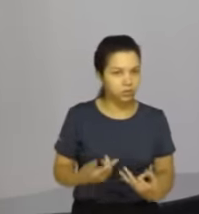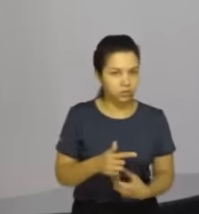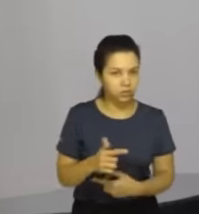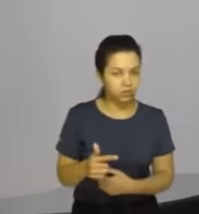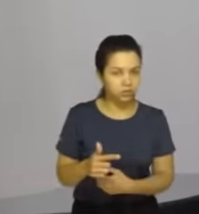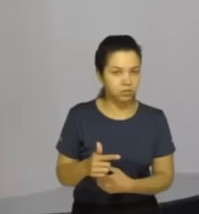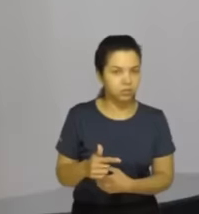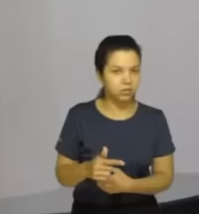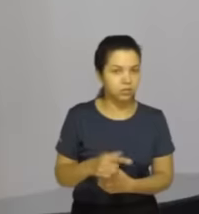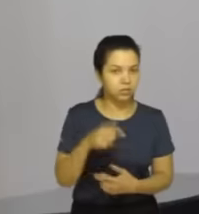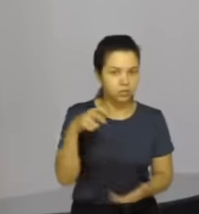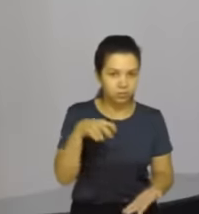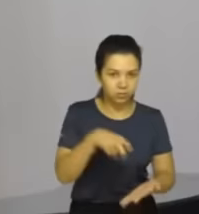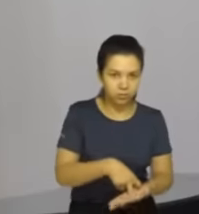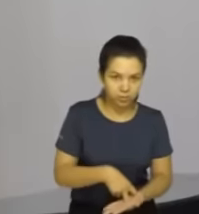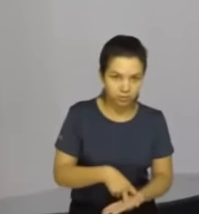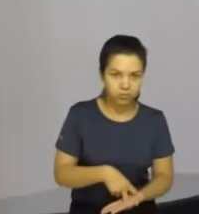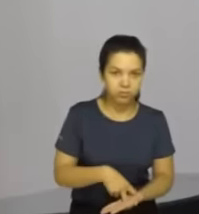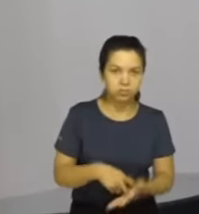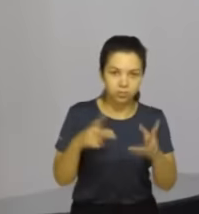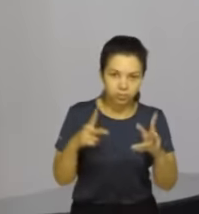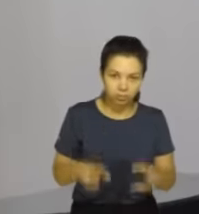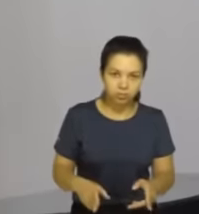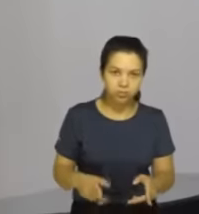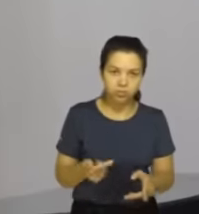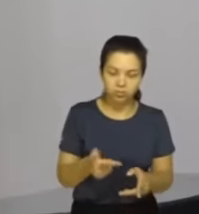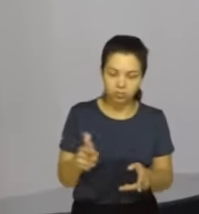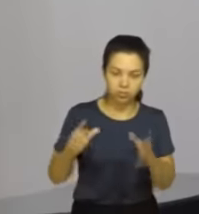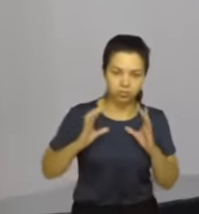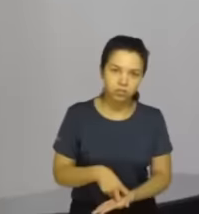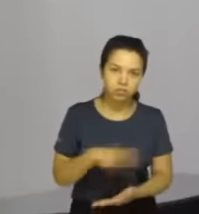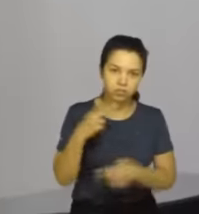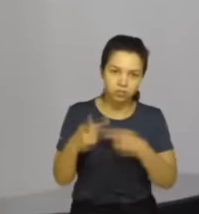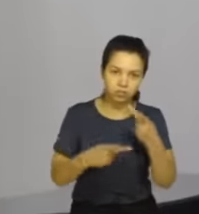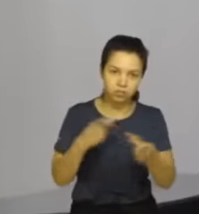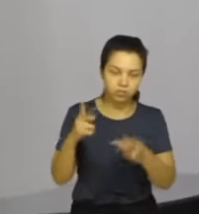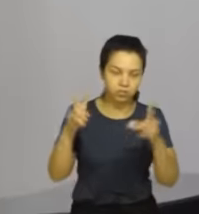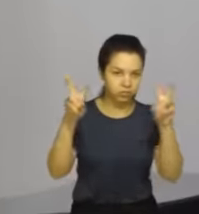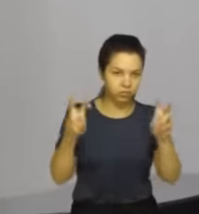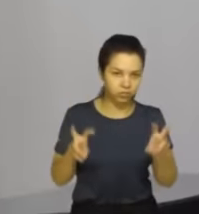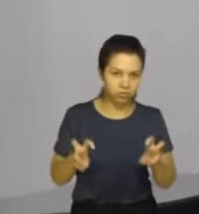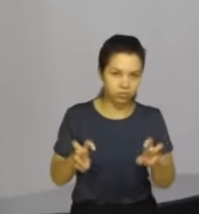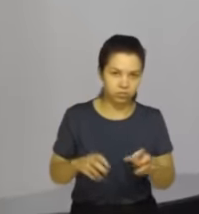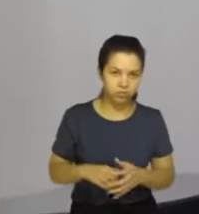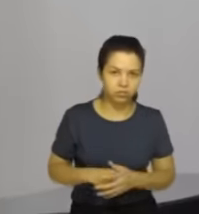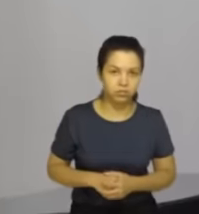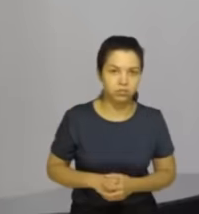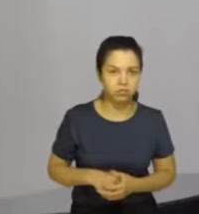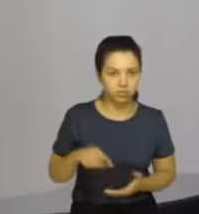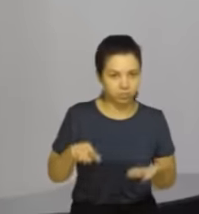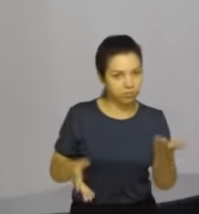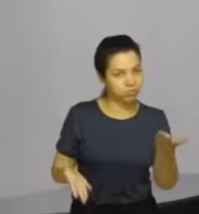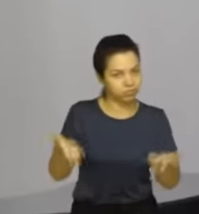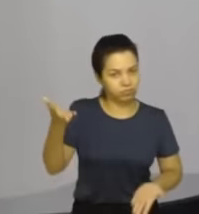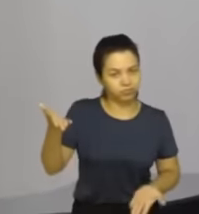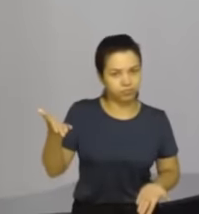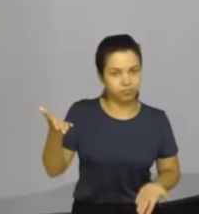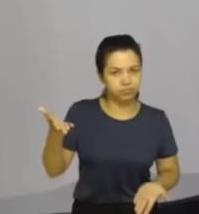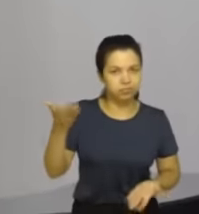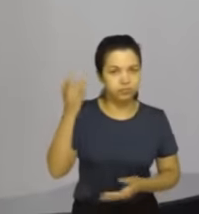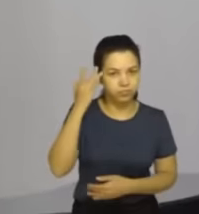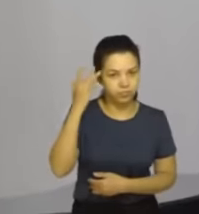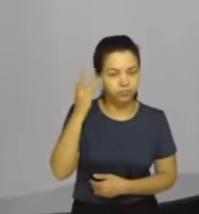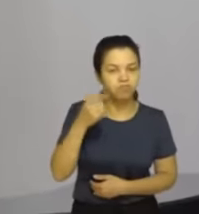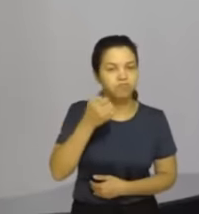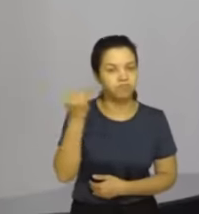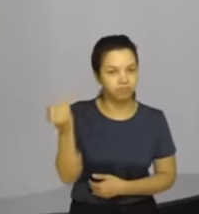tem sido punido com a mesma severidade que o cidadão comum é punido. Então, são dois pesos e duas medidas. Eu achei excelente